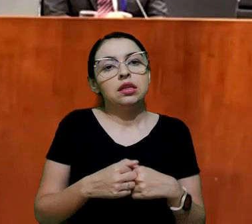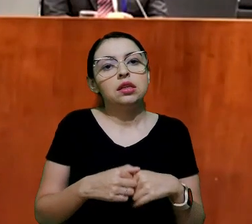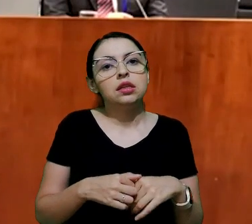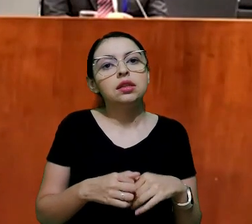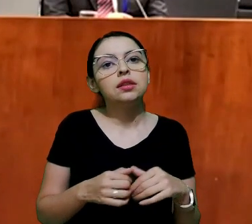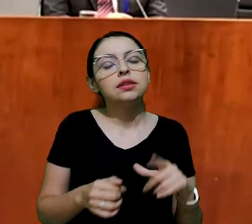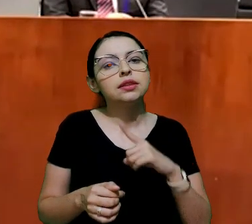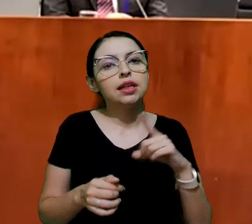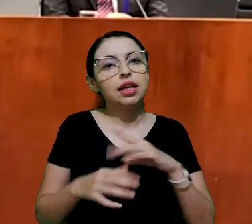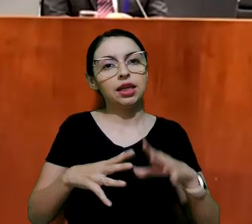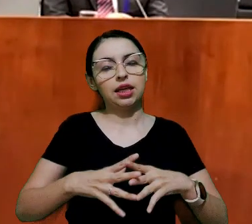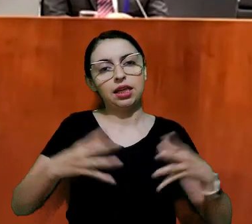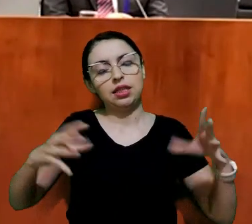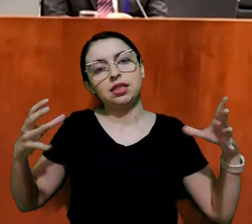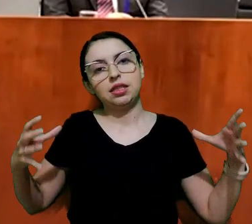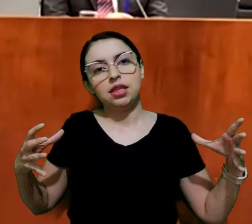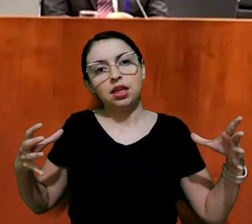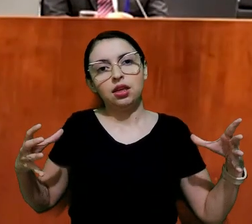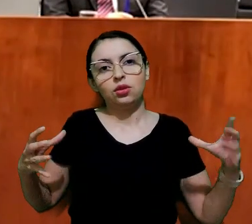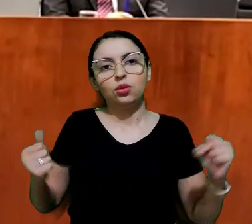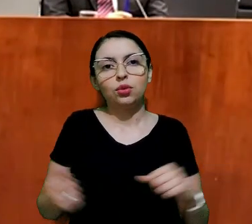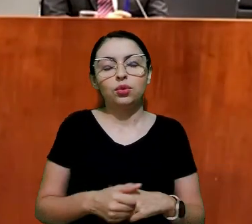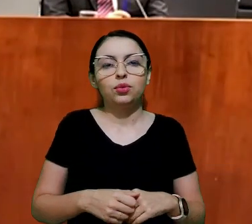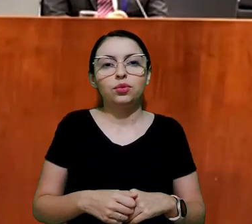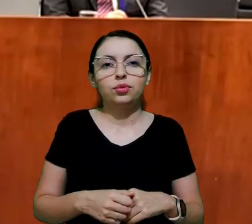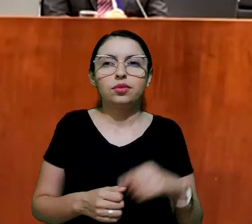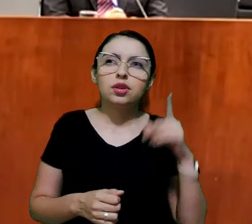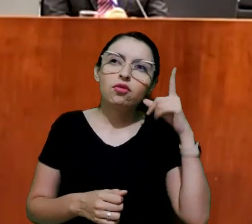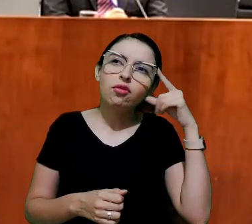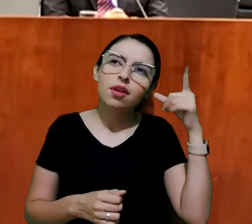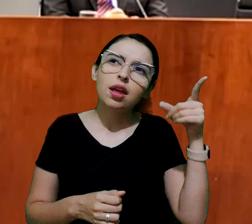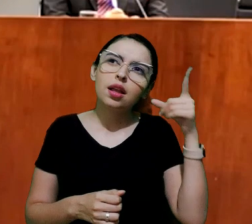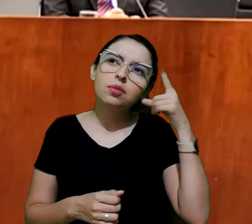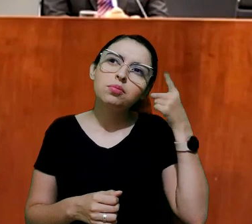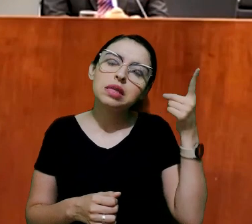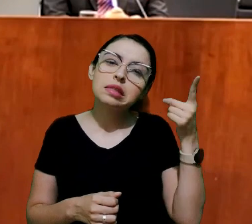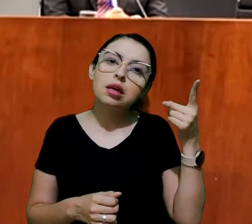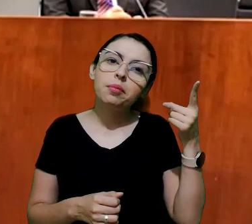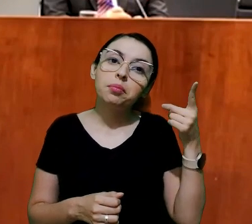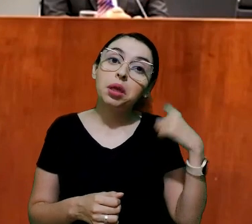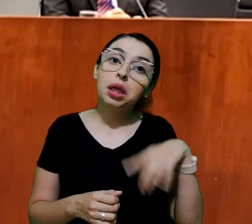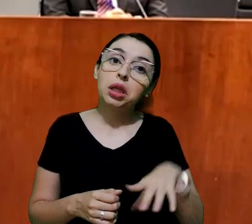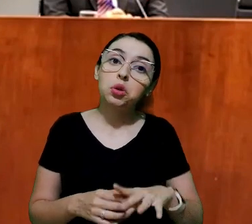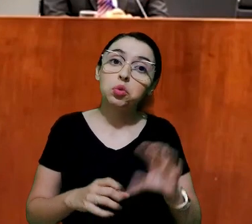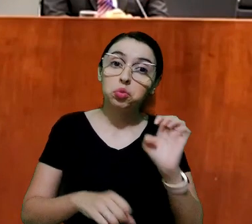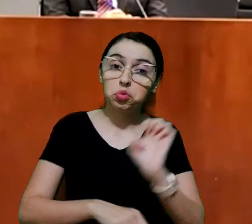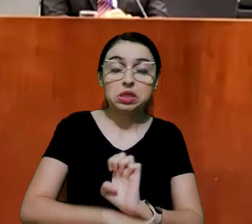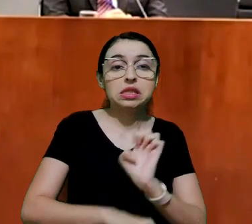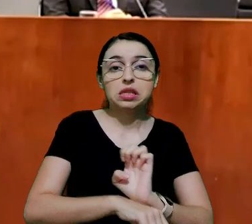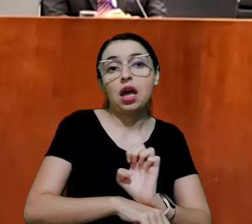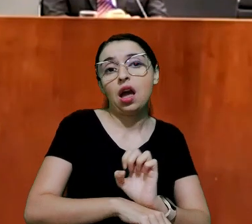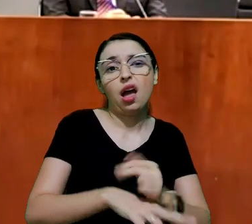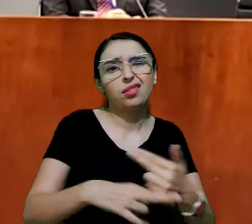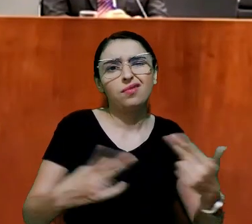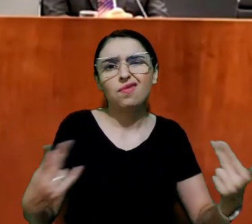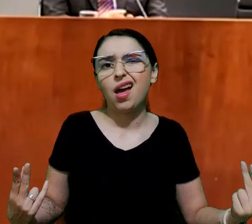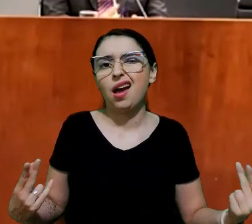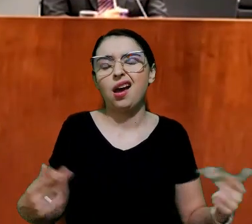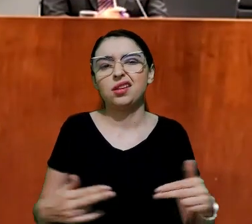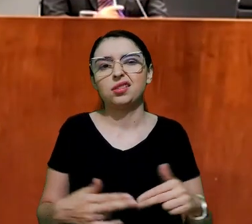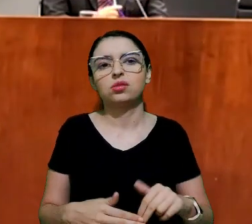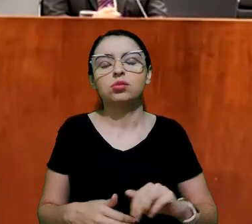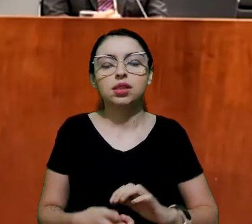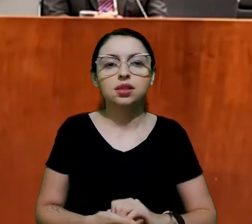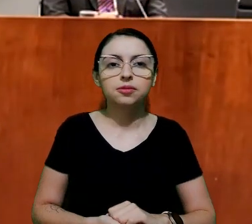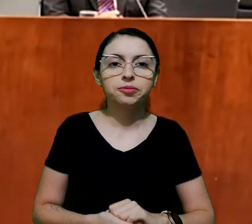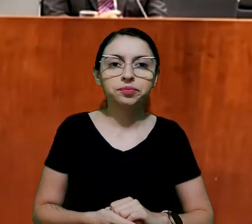se amplia, e que tem reflexos não só sucessórios, mas da previdência, um Estado que alberga, né, quanto mais se amplia a